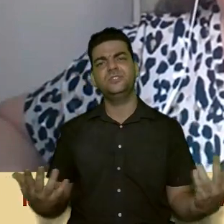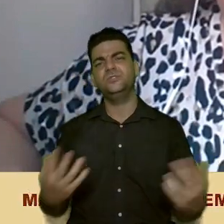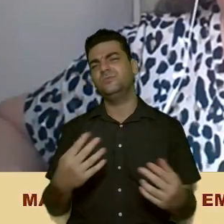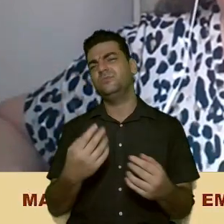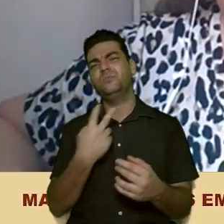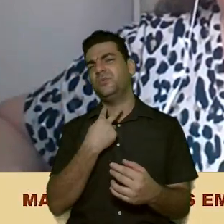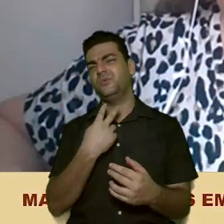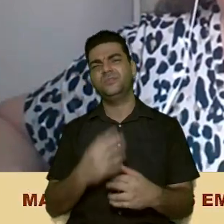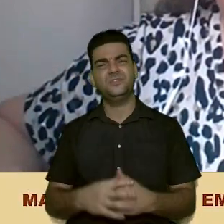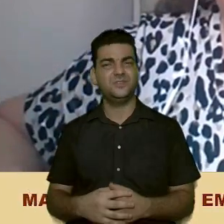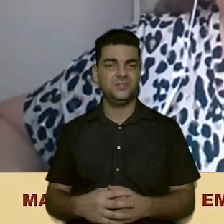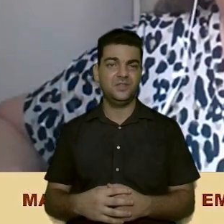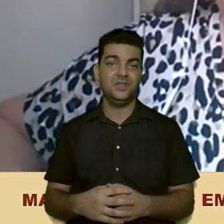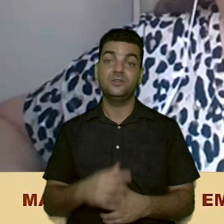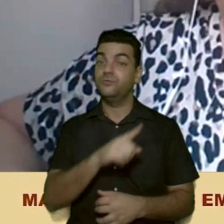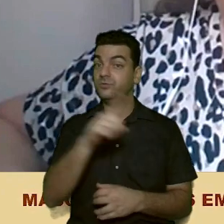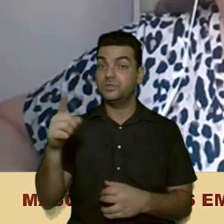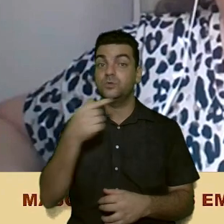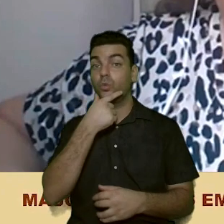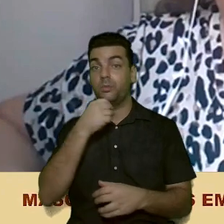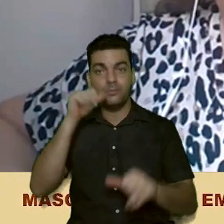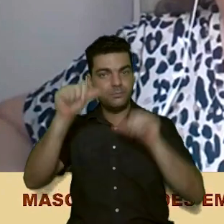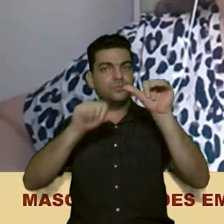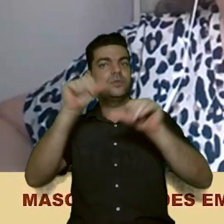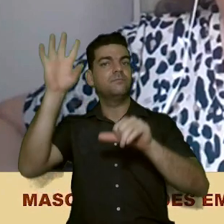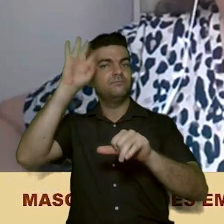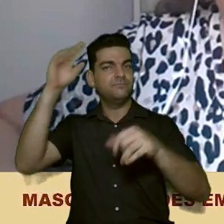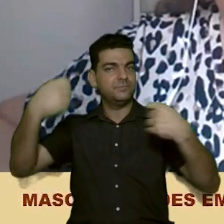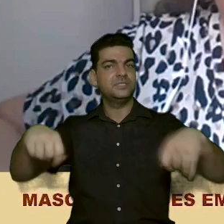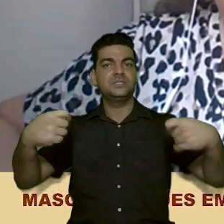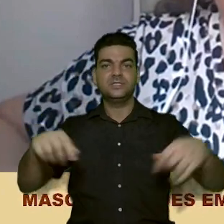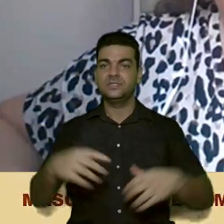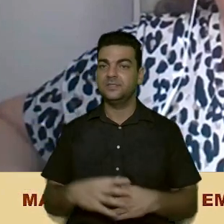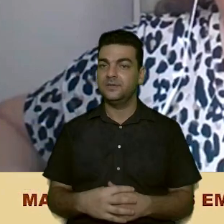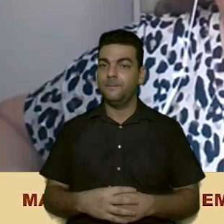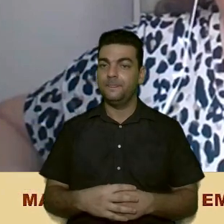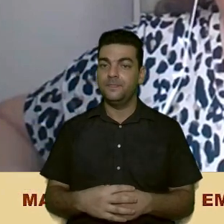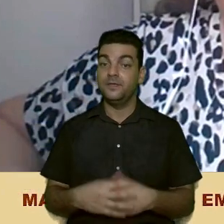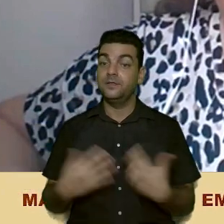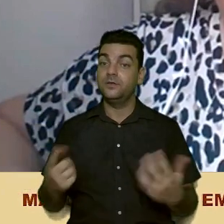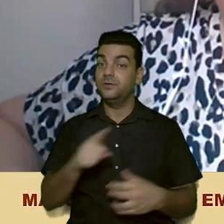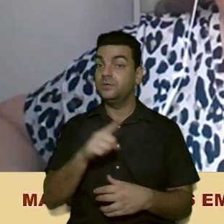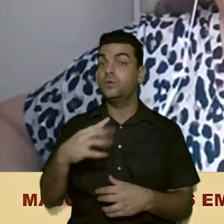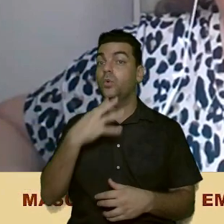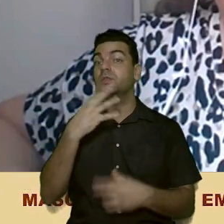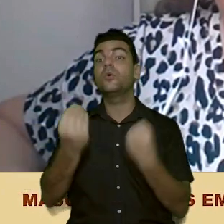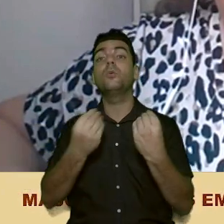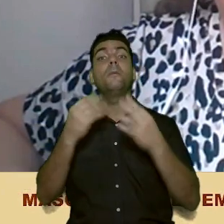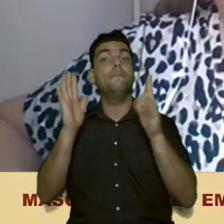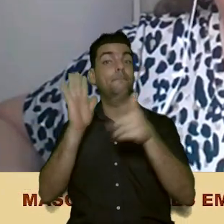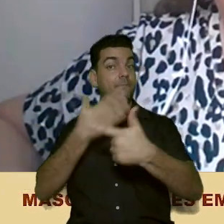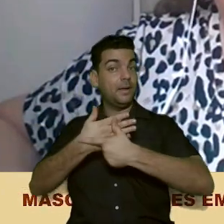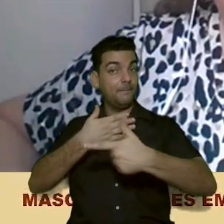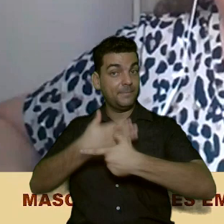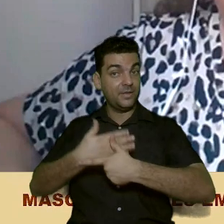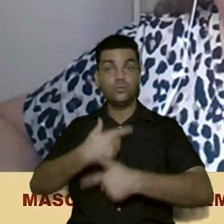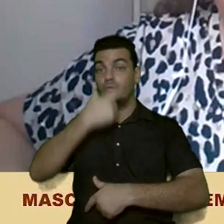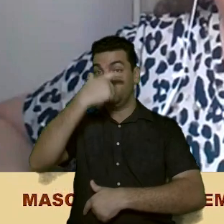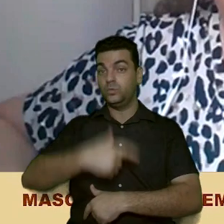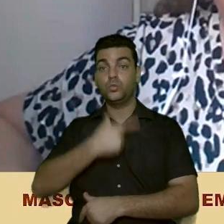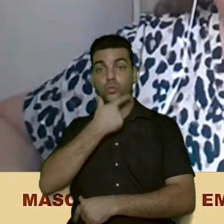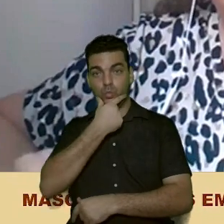que estão olhando, a gente precisa criar uma nova cultura. Então, a gente precisa reconhecer os nossos privilégios, abrir mão